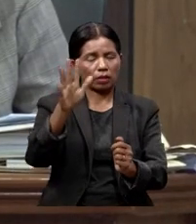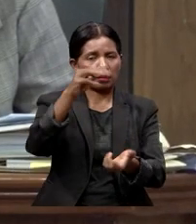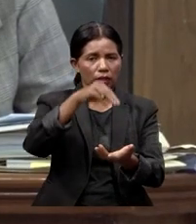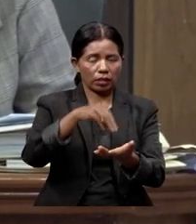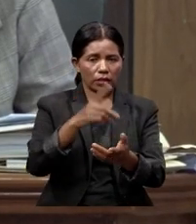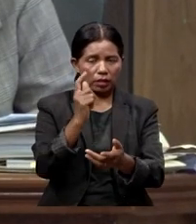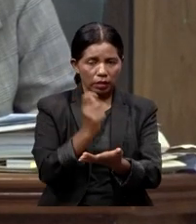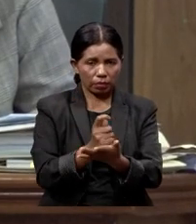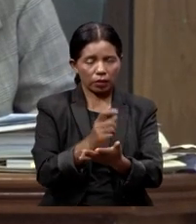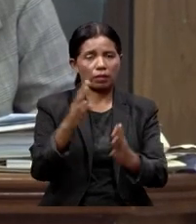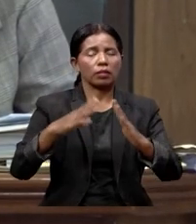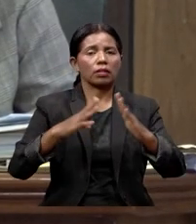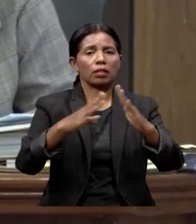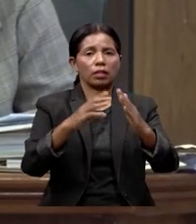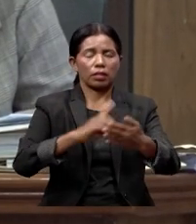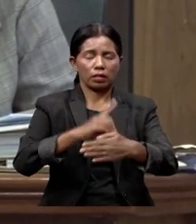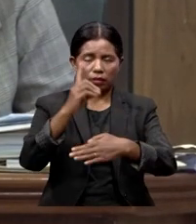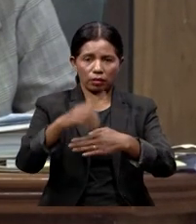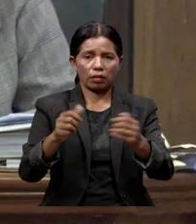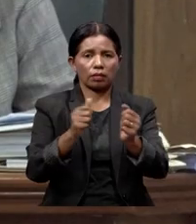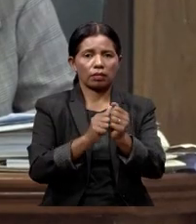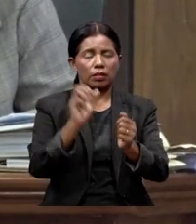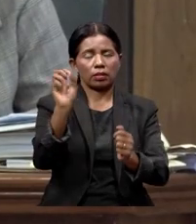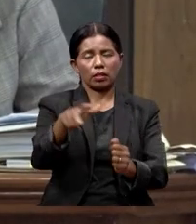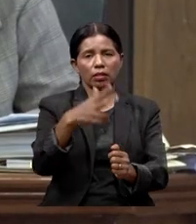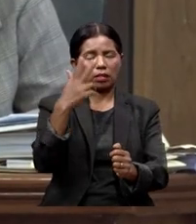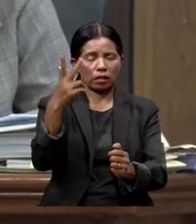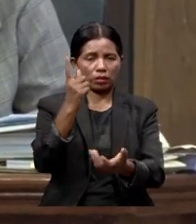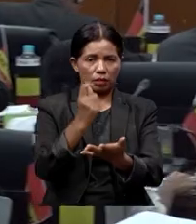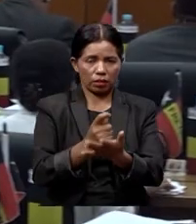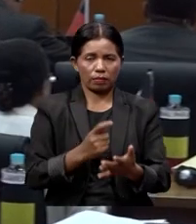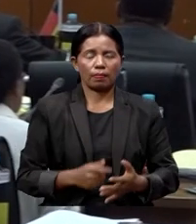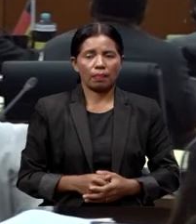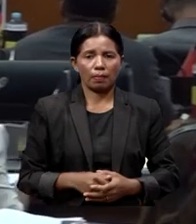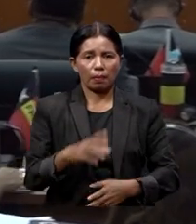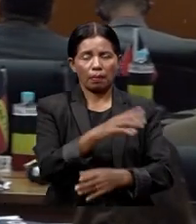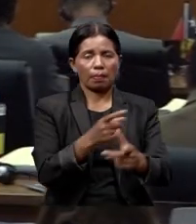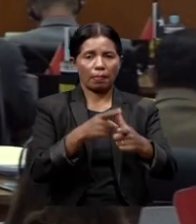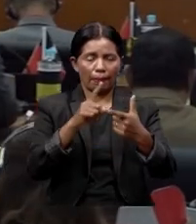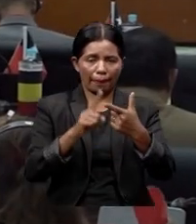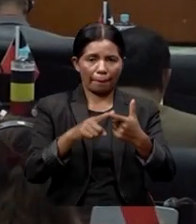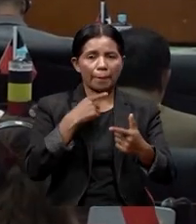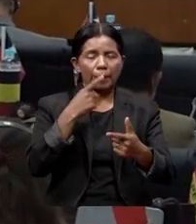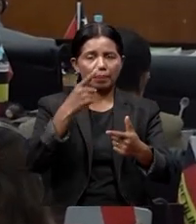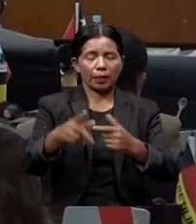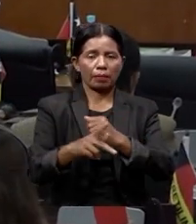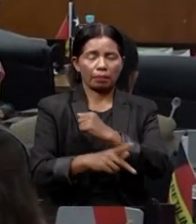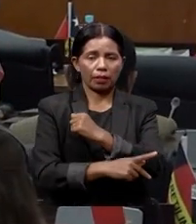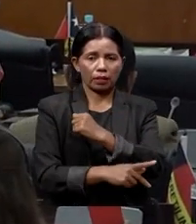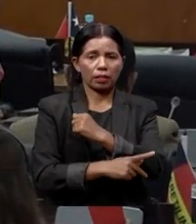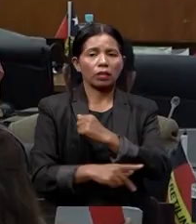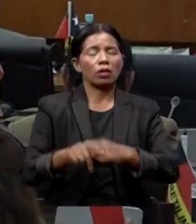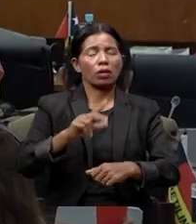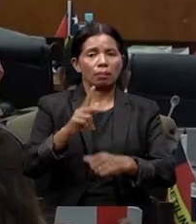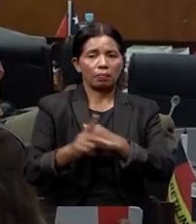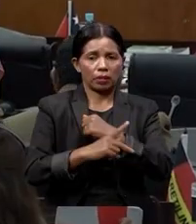capital desenvolvimento a mútuo Rio Natustolo Recin. Lune é deputado proponente o seu bancada governo, no bancada oposição, o seu